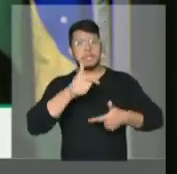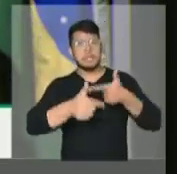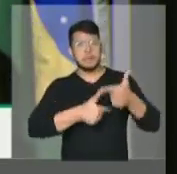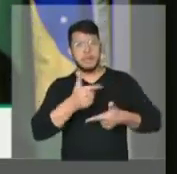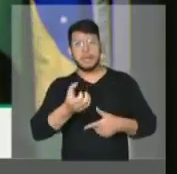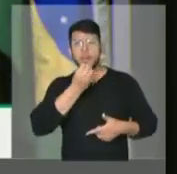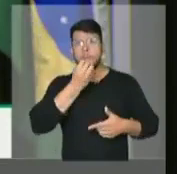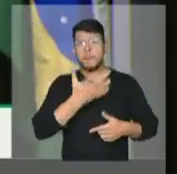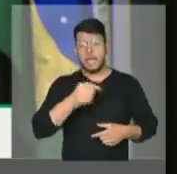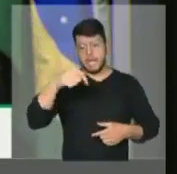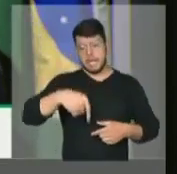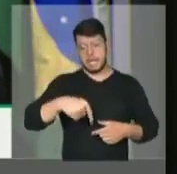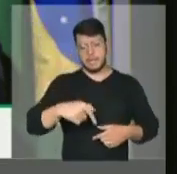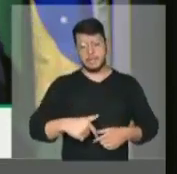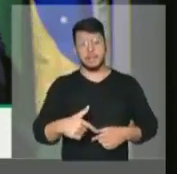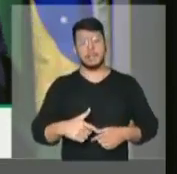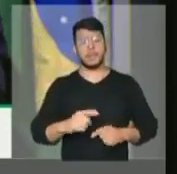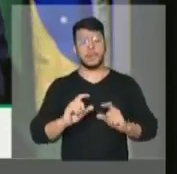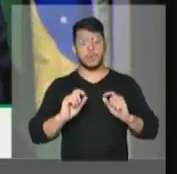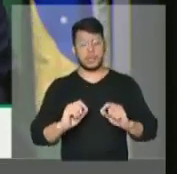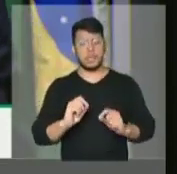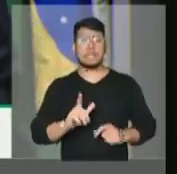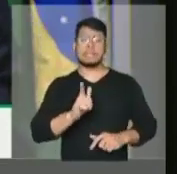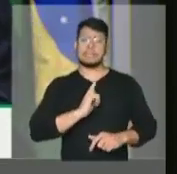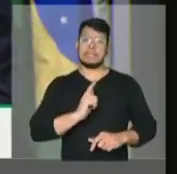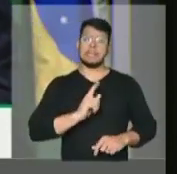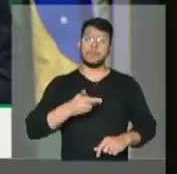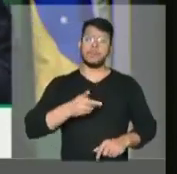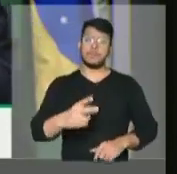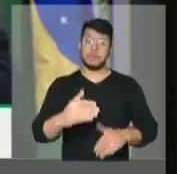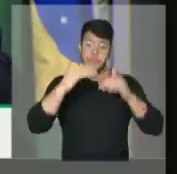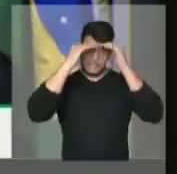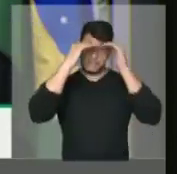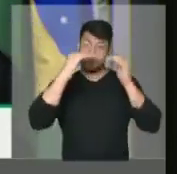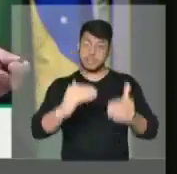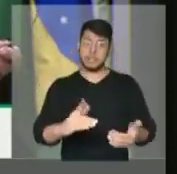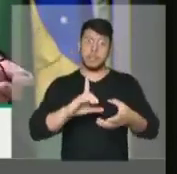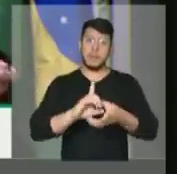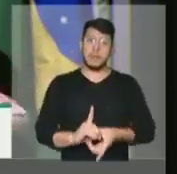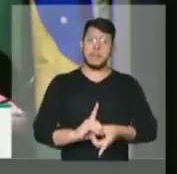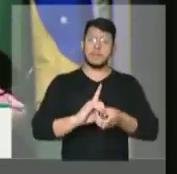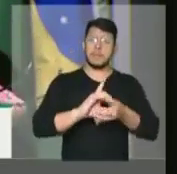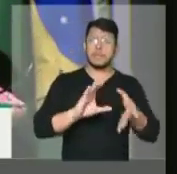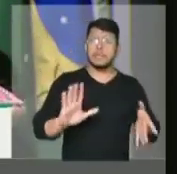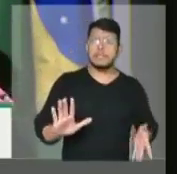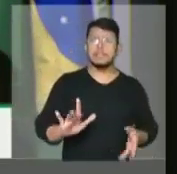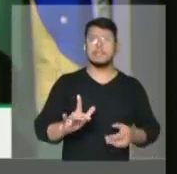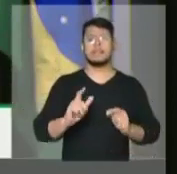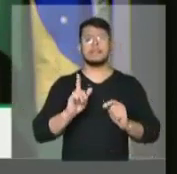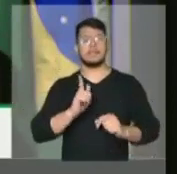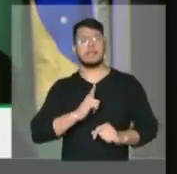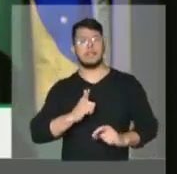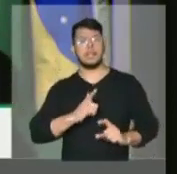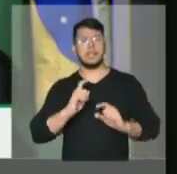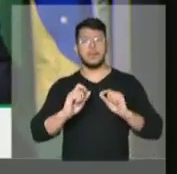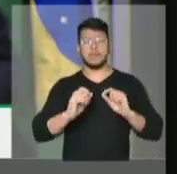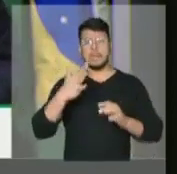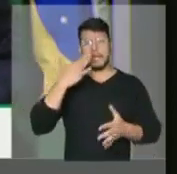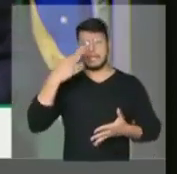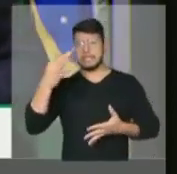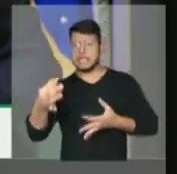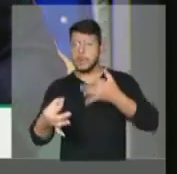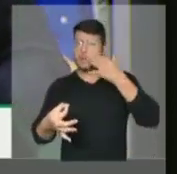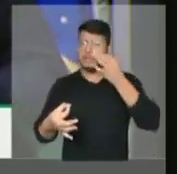com altivez, sendo muito democrático, ouvindo a todos os líderes, e faço